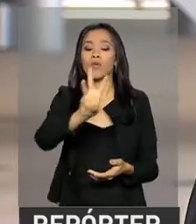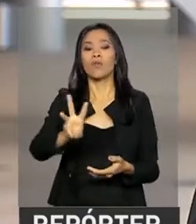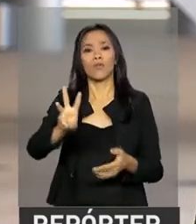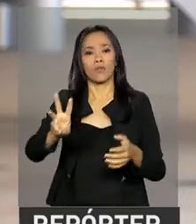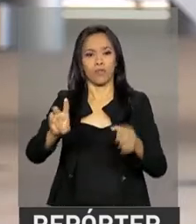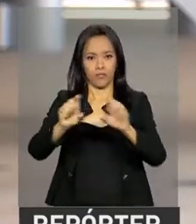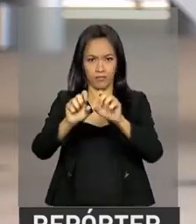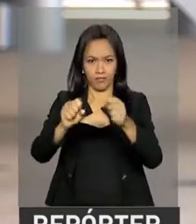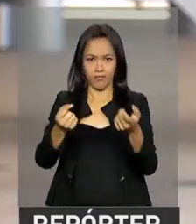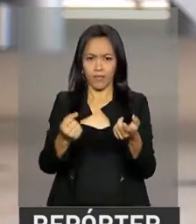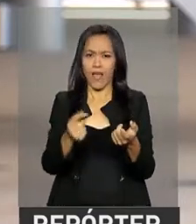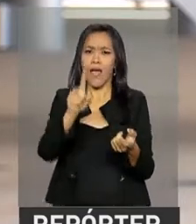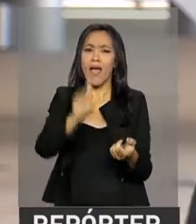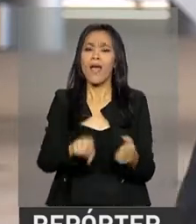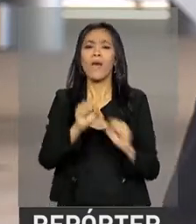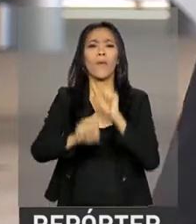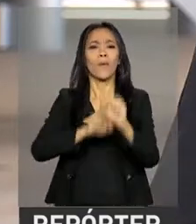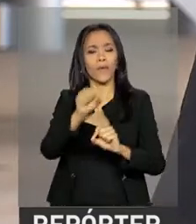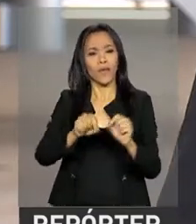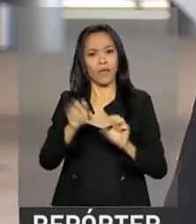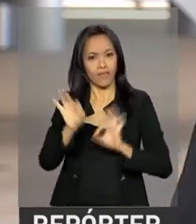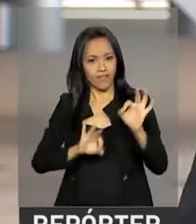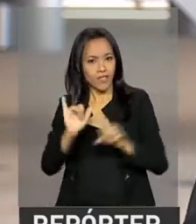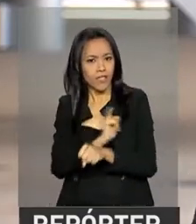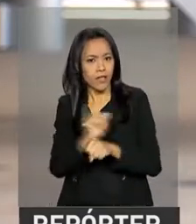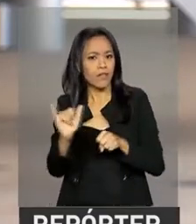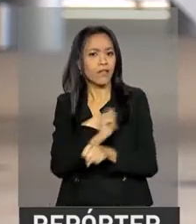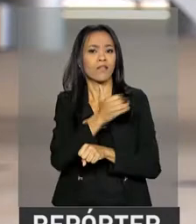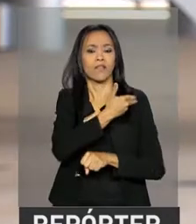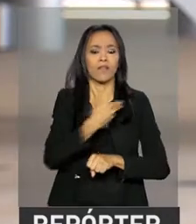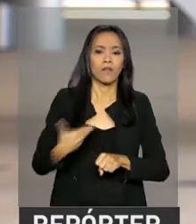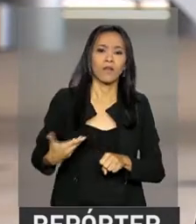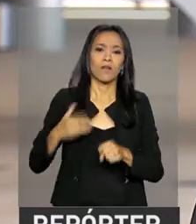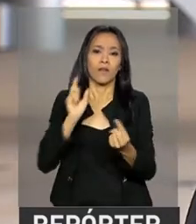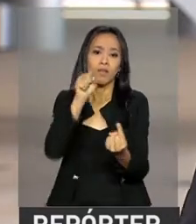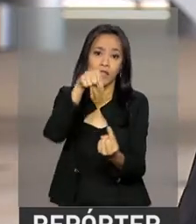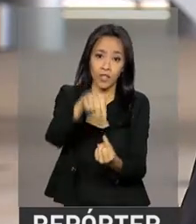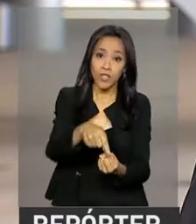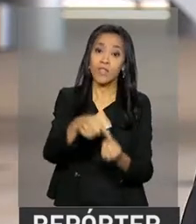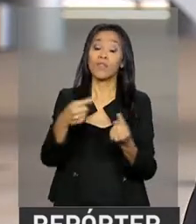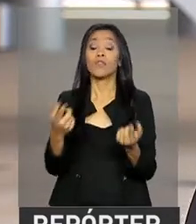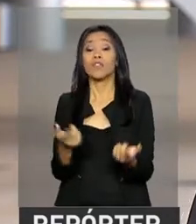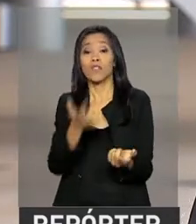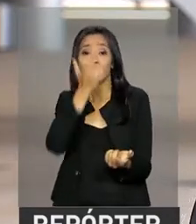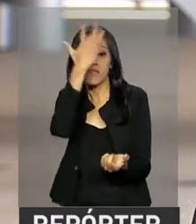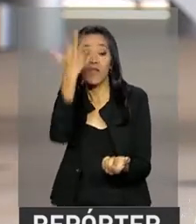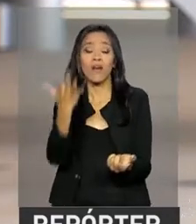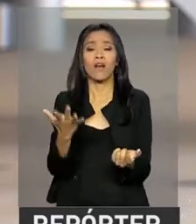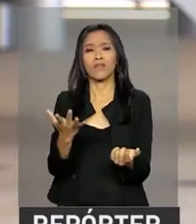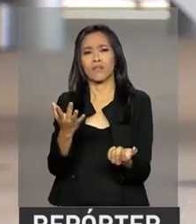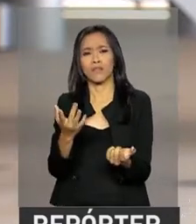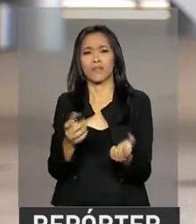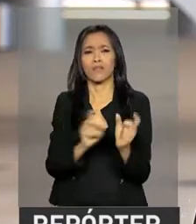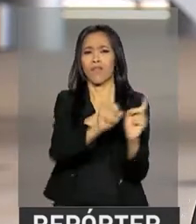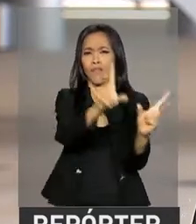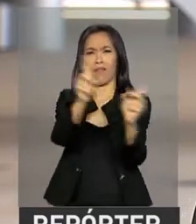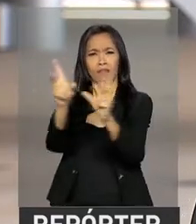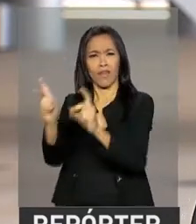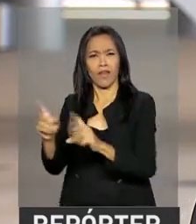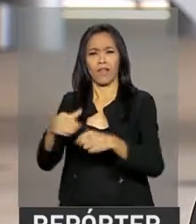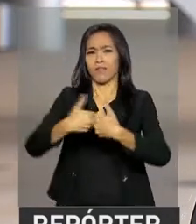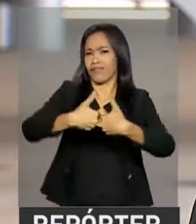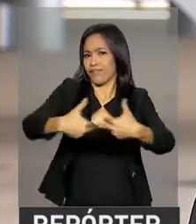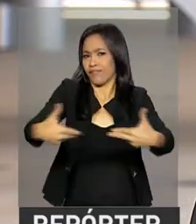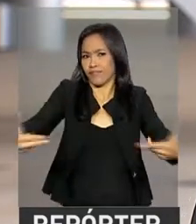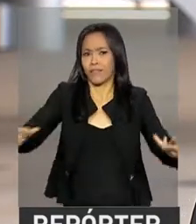Exterior, Leandro, é a principal iniciativa do governo para a desburocratização e facilitação do comércio exterior brasileiro, com o